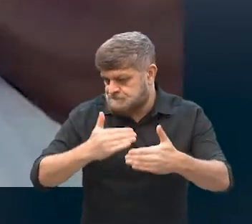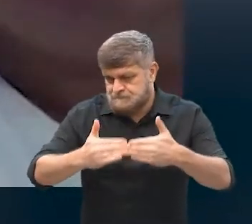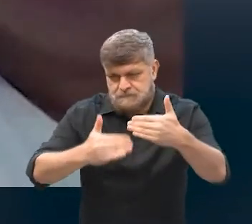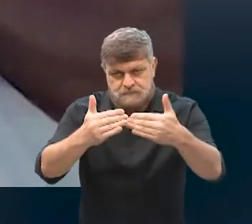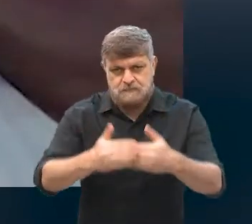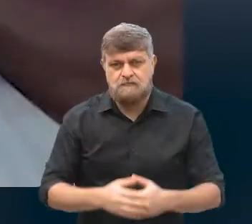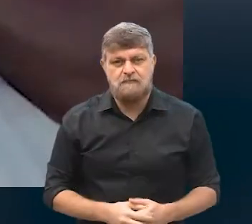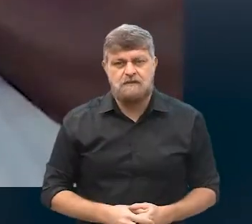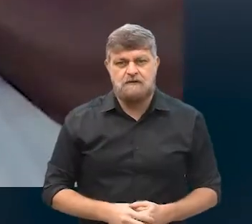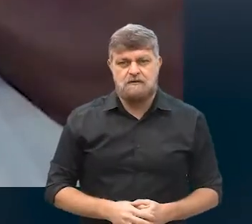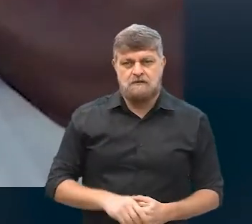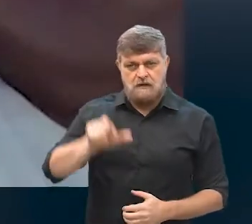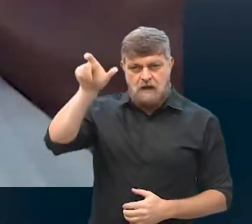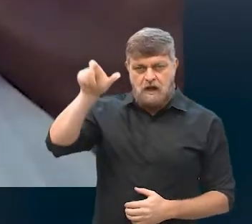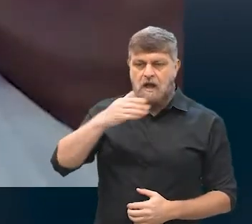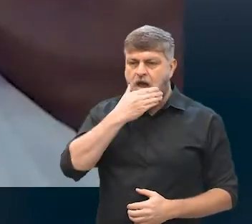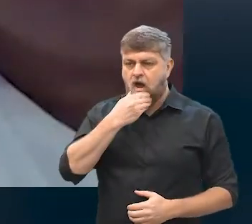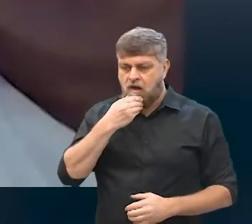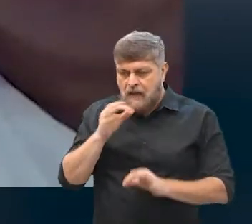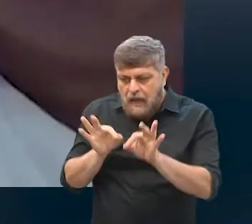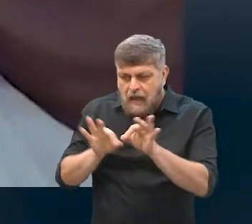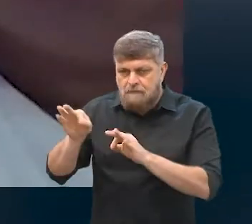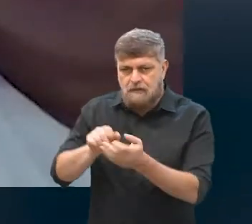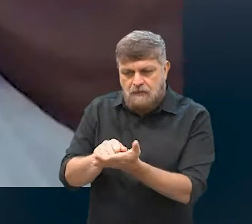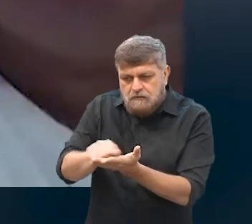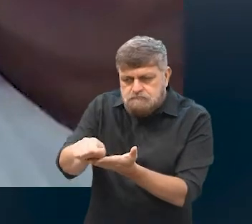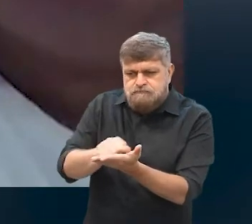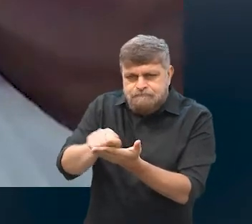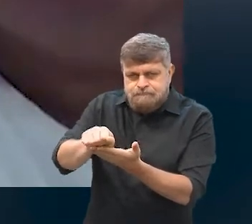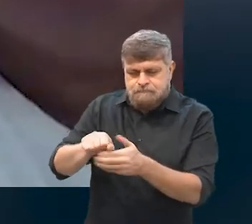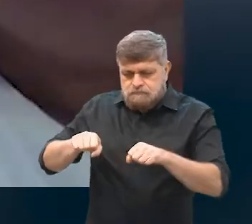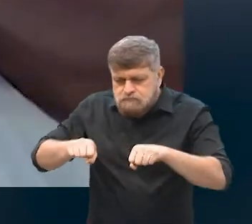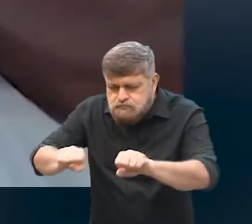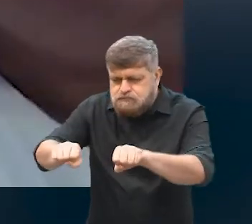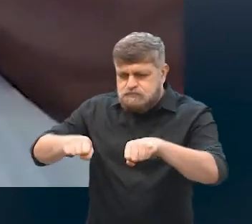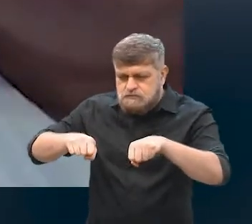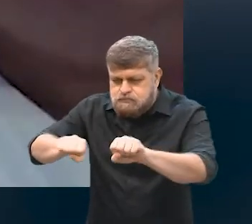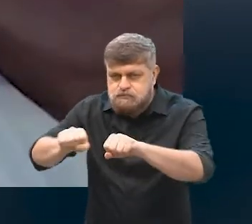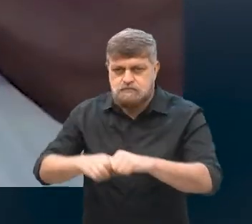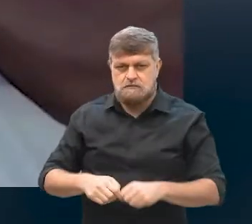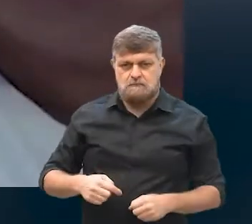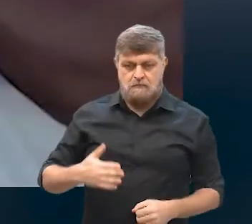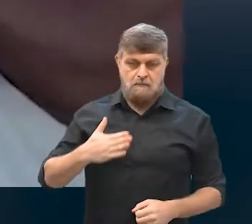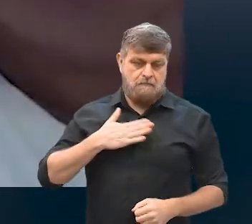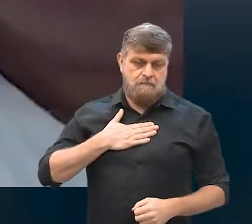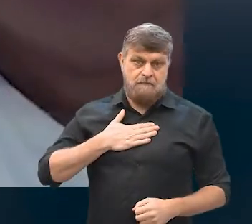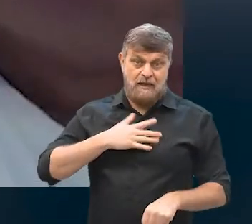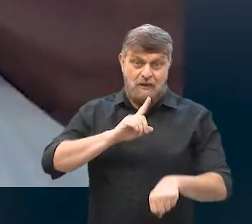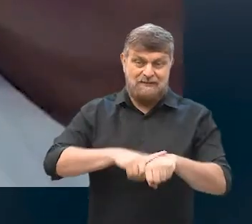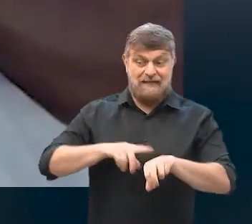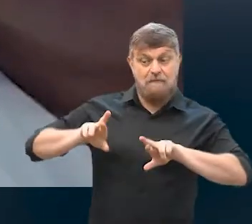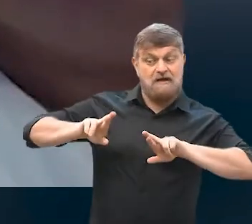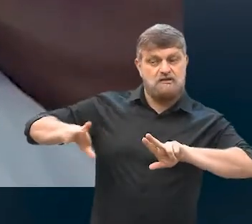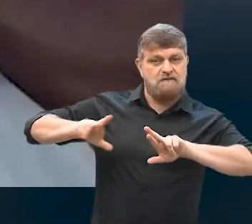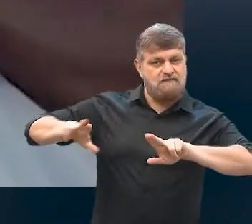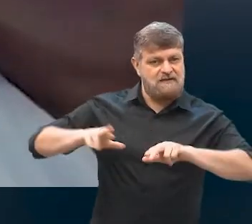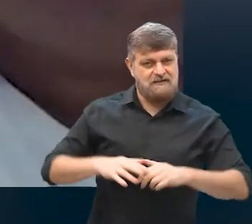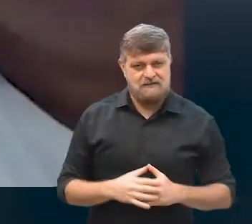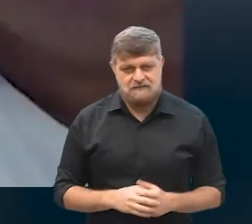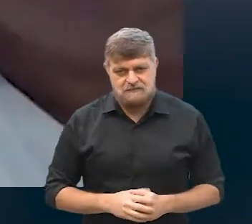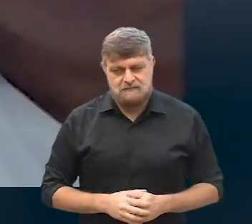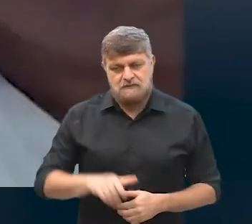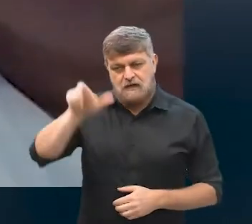tá fluindo, ele faz a massa no tempo dele, às vezes não é o meu tempo, mas é no tempo